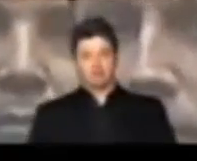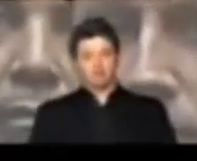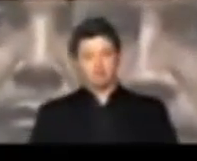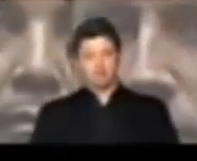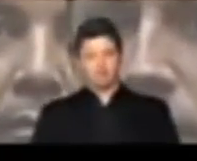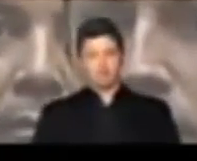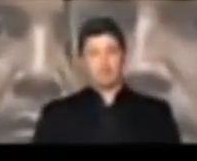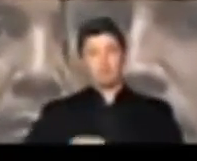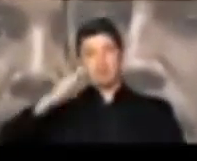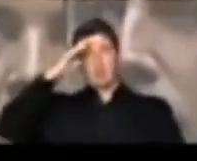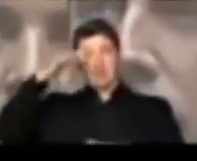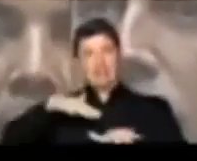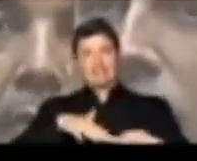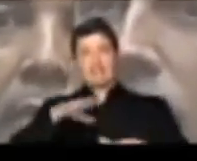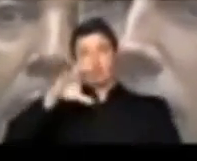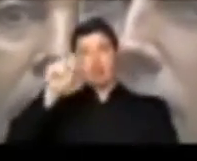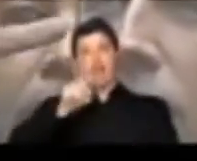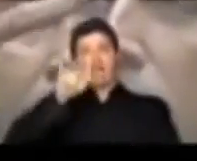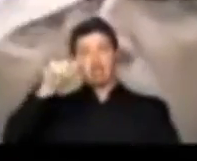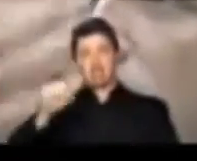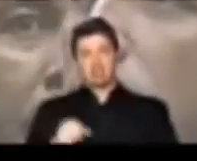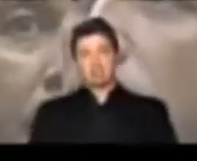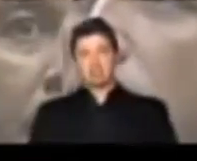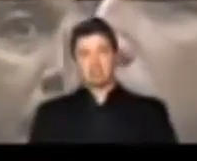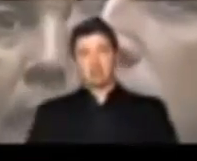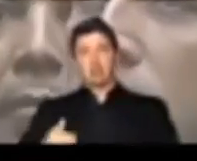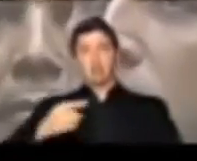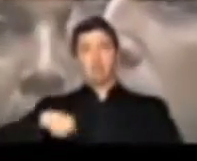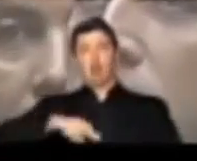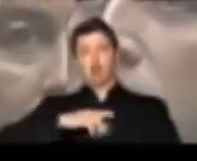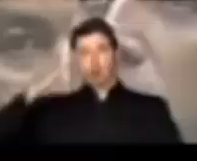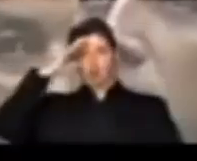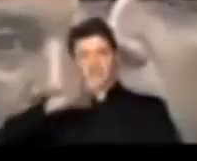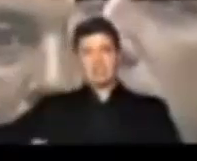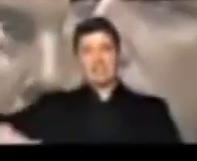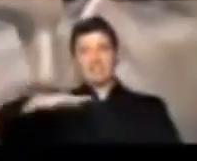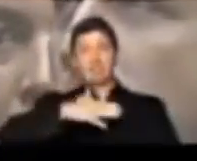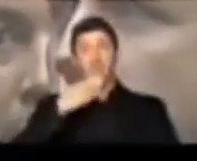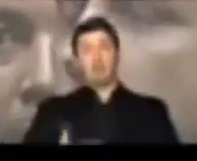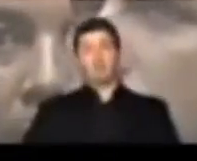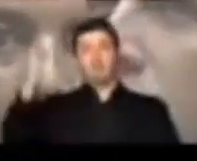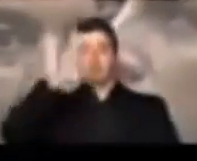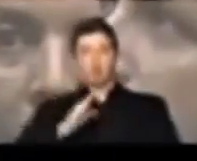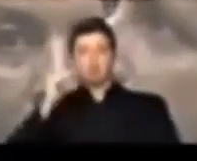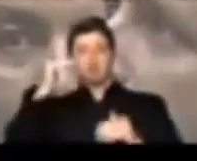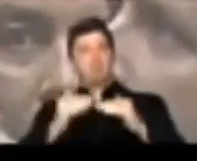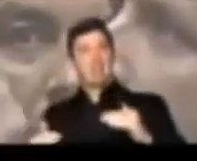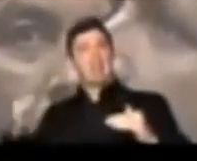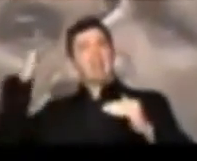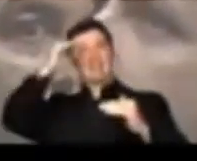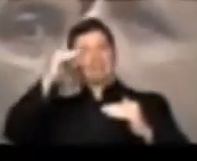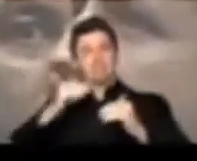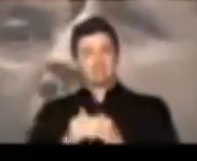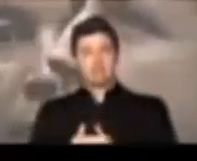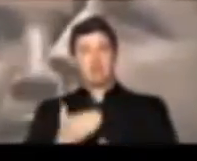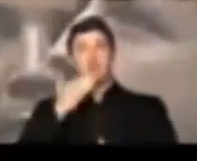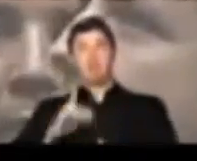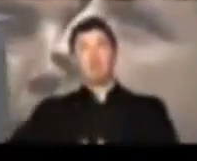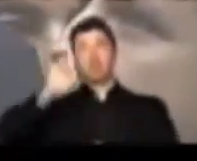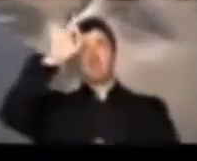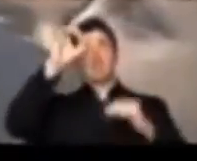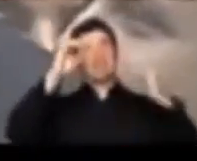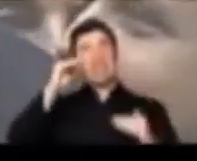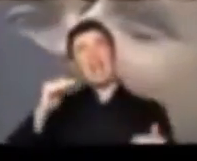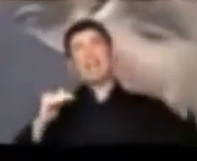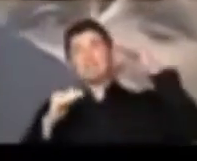deputado? Pelo exército de Caxias, pelas nossas Forças Armadas, por um Brasil acima de tudo e por Deus